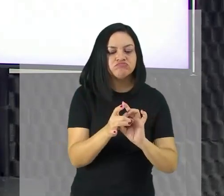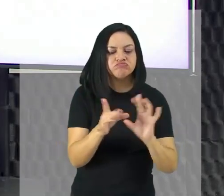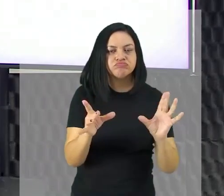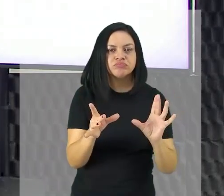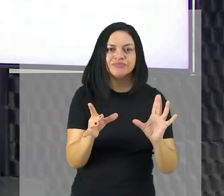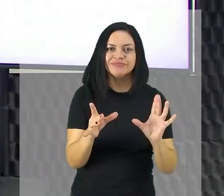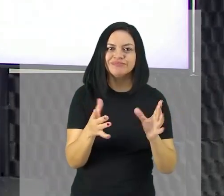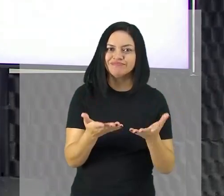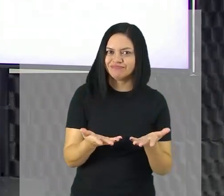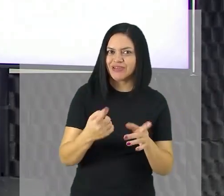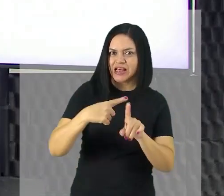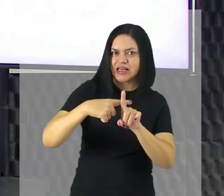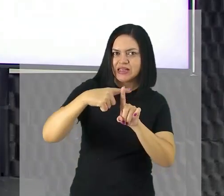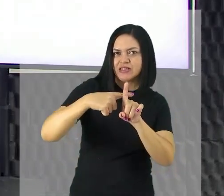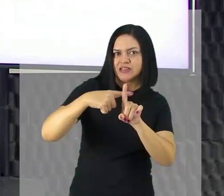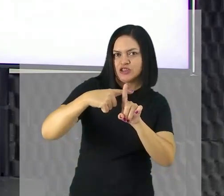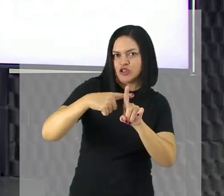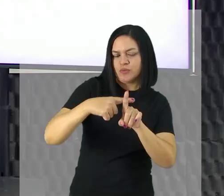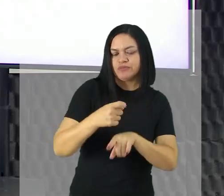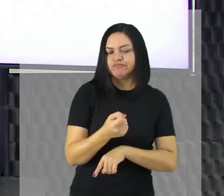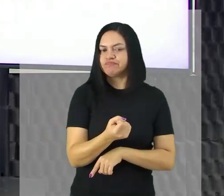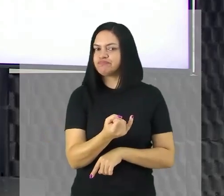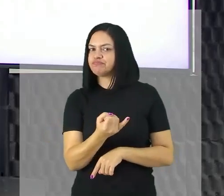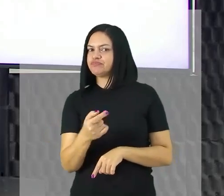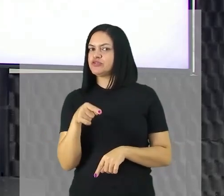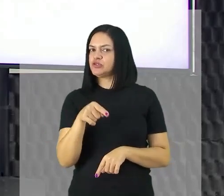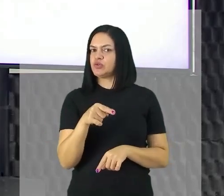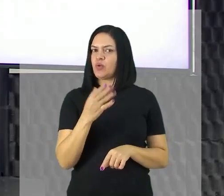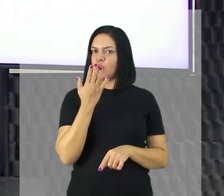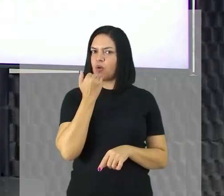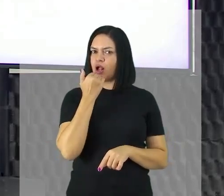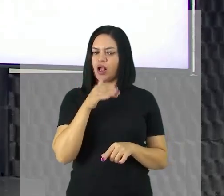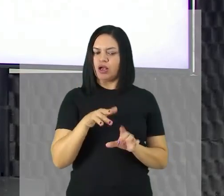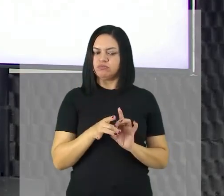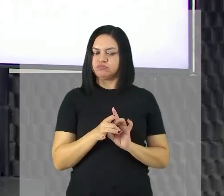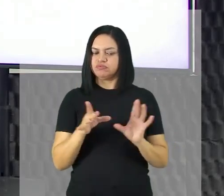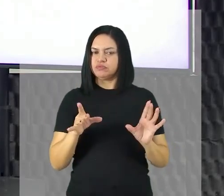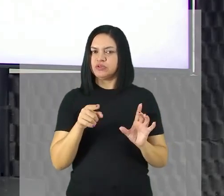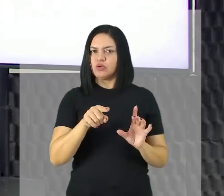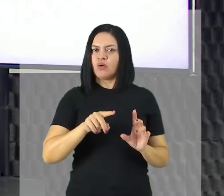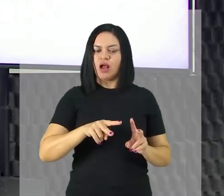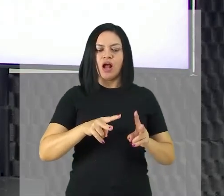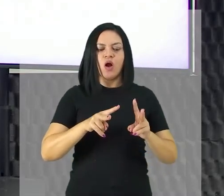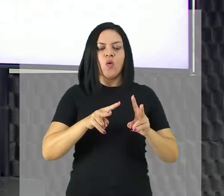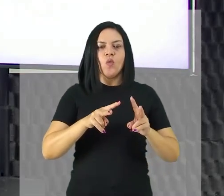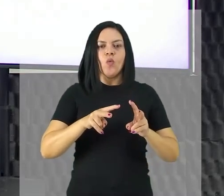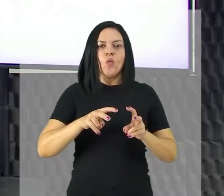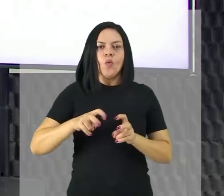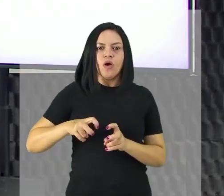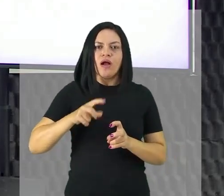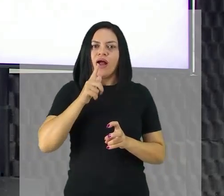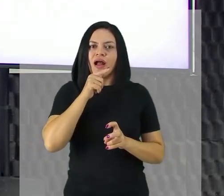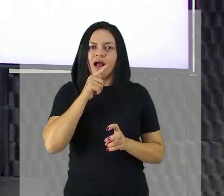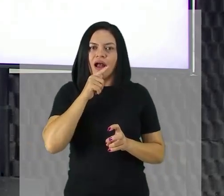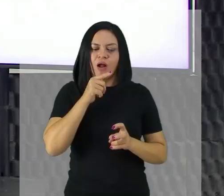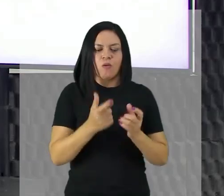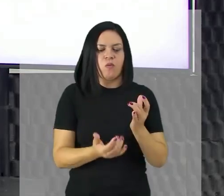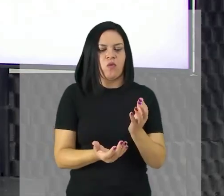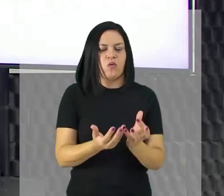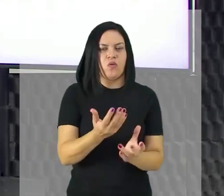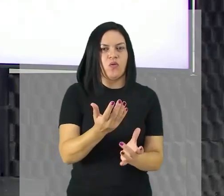realizar essa quantidade de calor que o alimento libera é absorvido pela água, fazendo a água